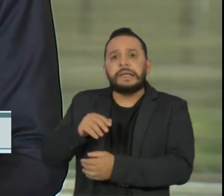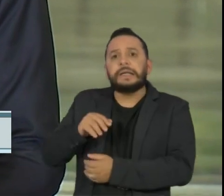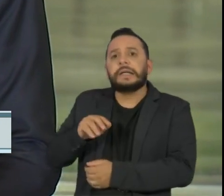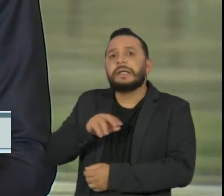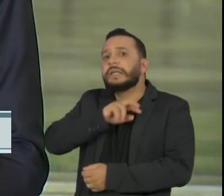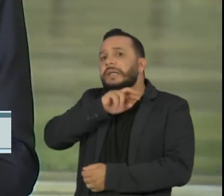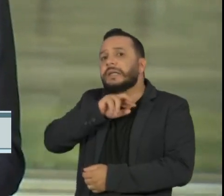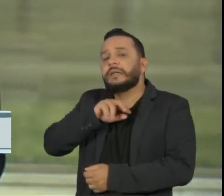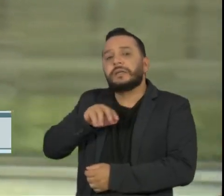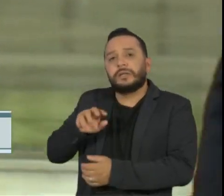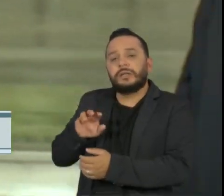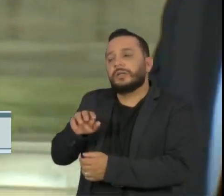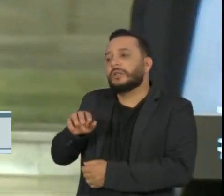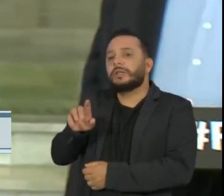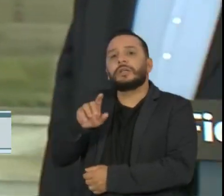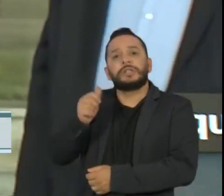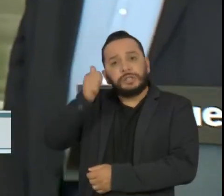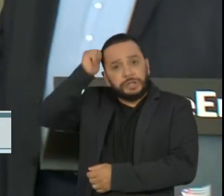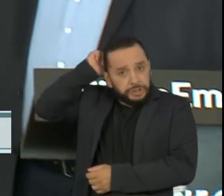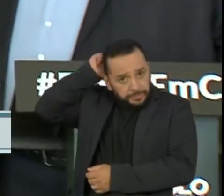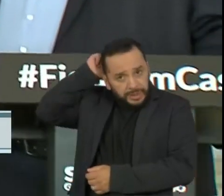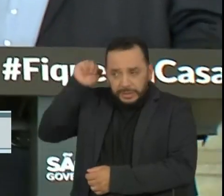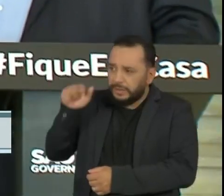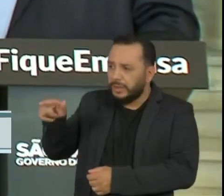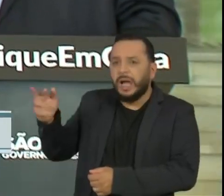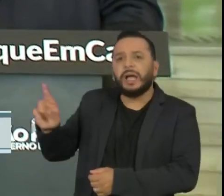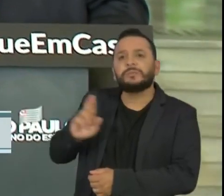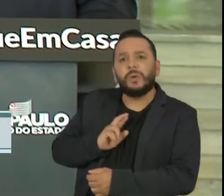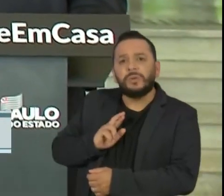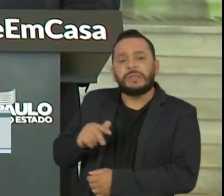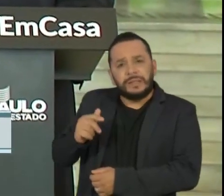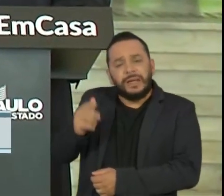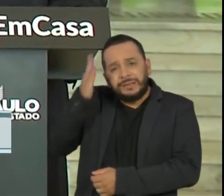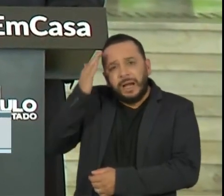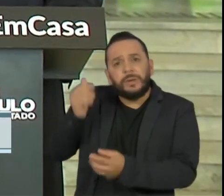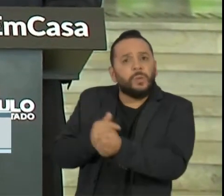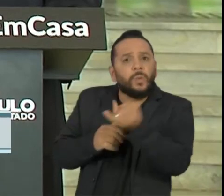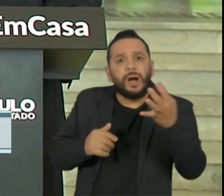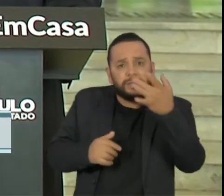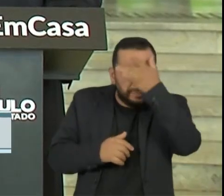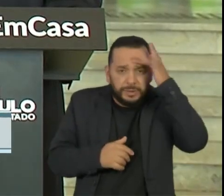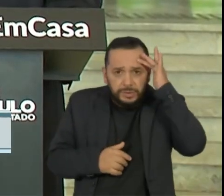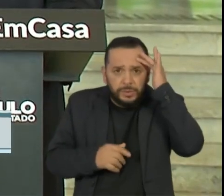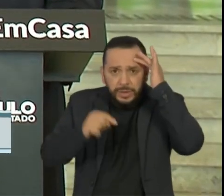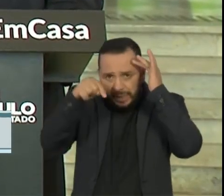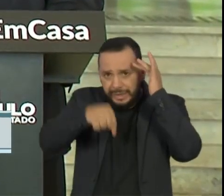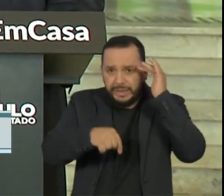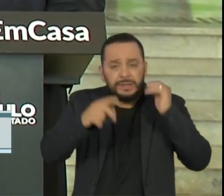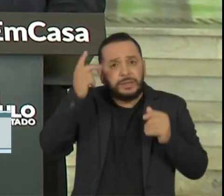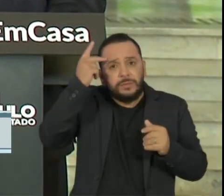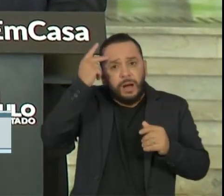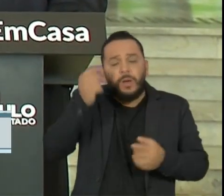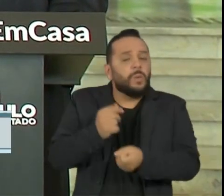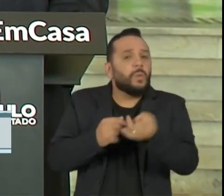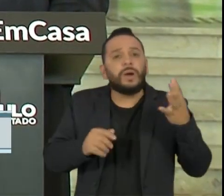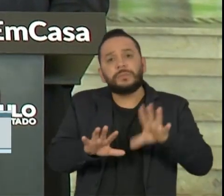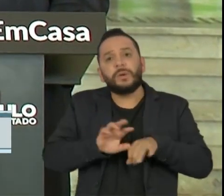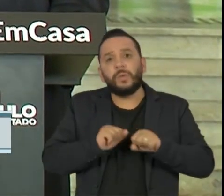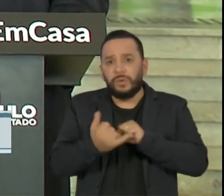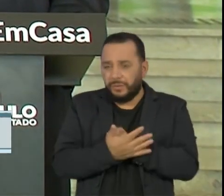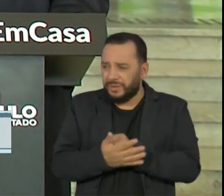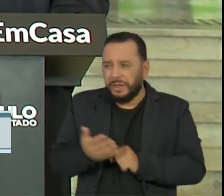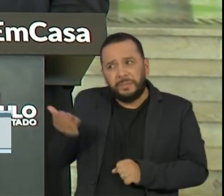um raio-x dos pacientes daqui de São Paulo. Uma vez que essa testagem já está na fase 2, a gente consegue saber quantos